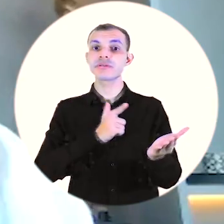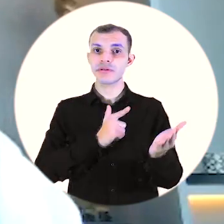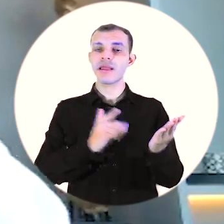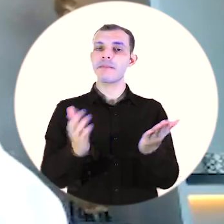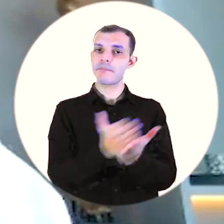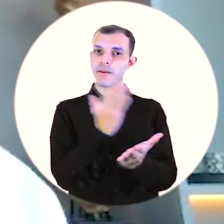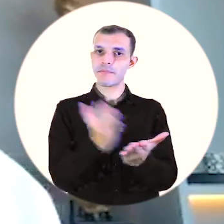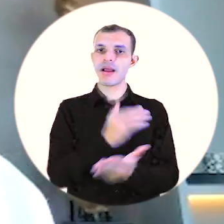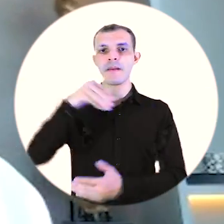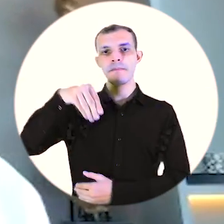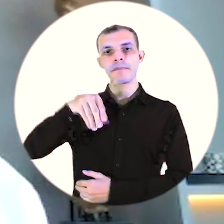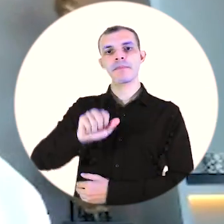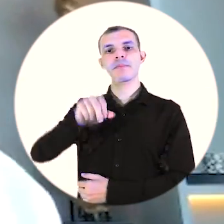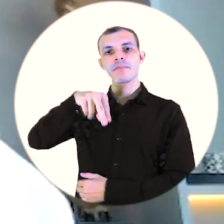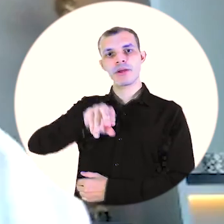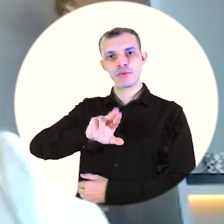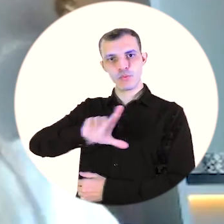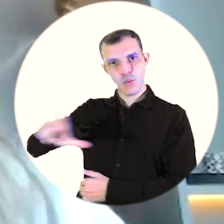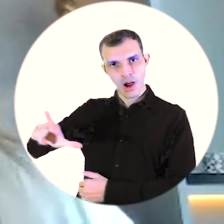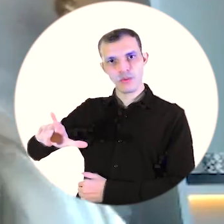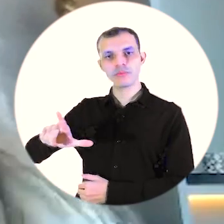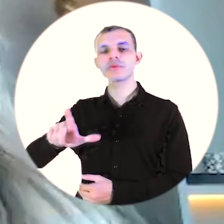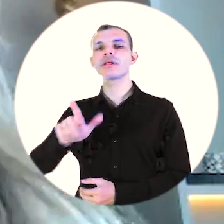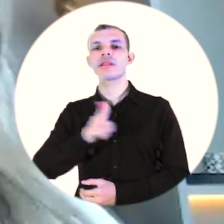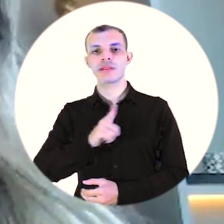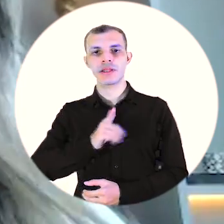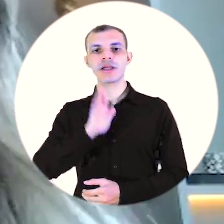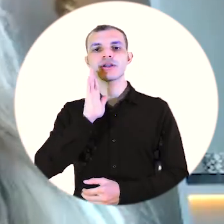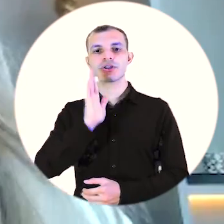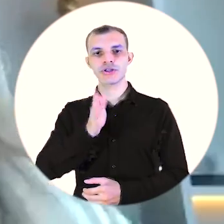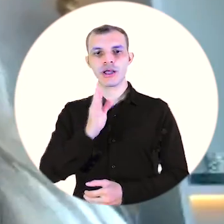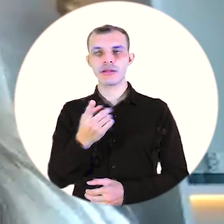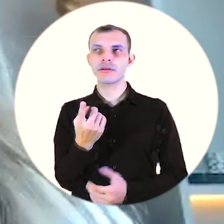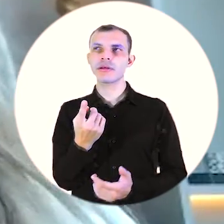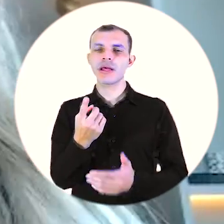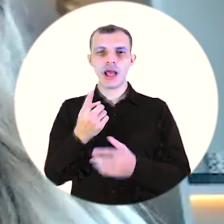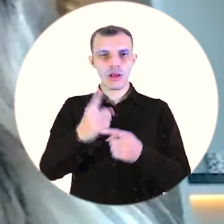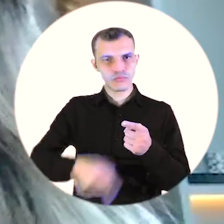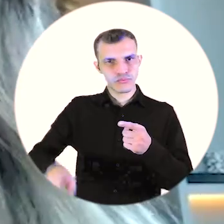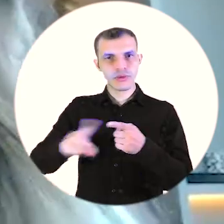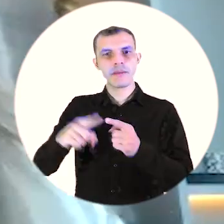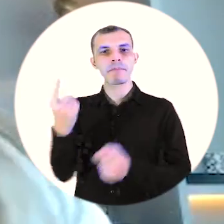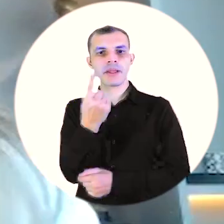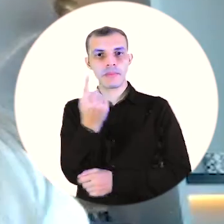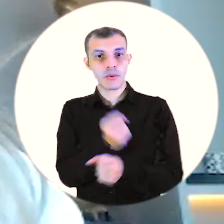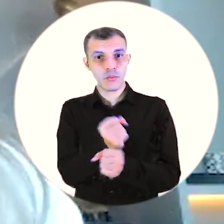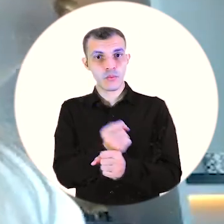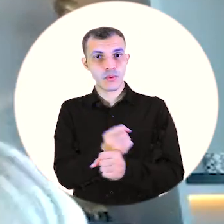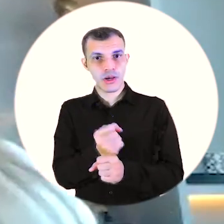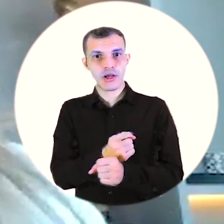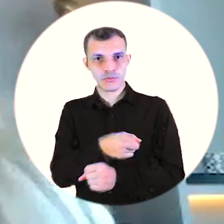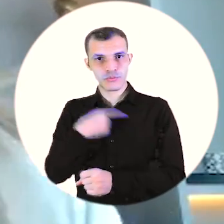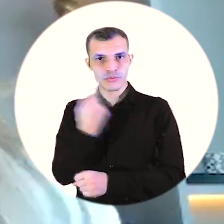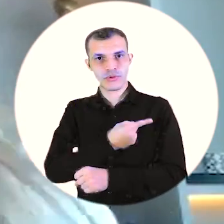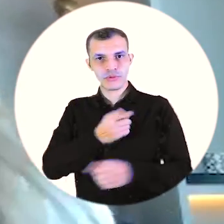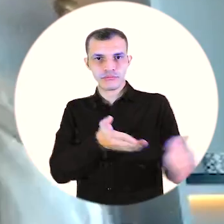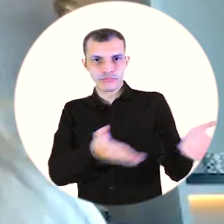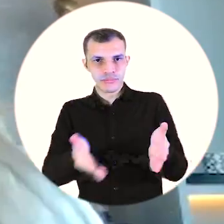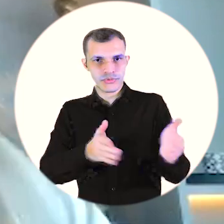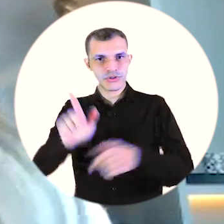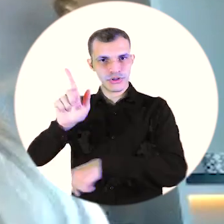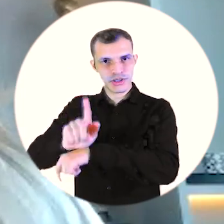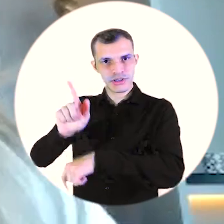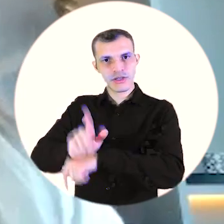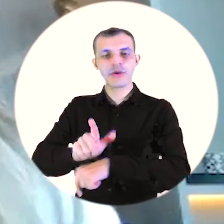de Procedimentos do Tribunal de Ética. Esse manual foi atualizado a partir do primeiro ano da nossa gestão e esse manual foi